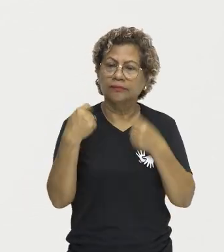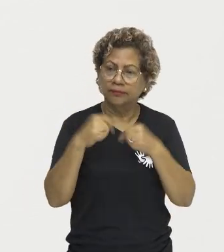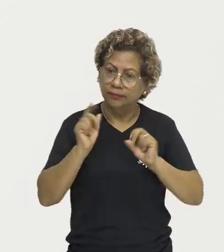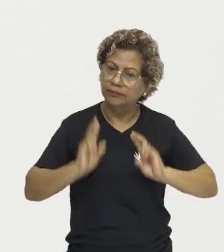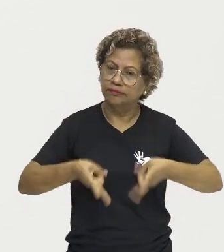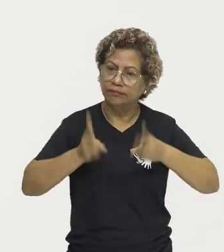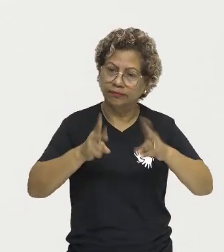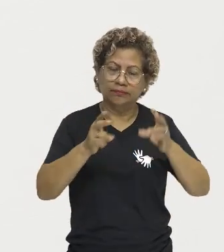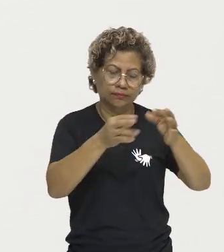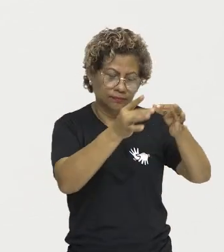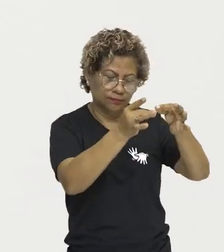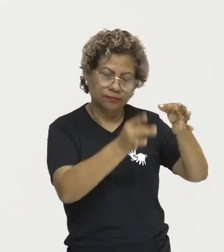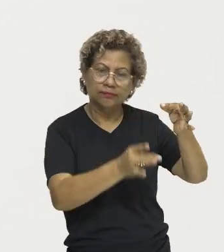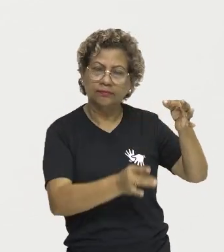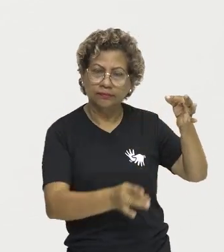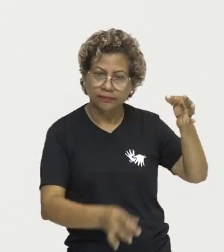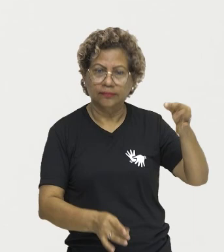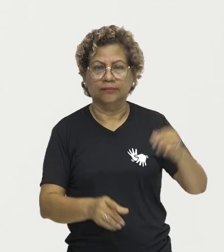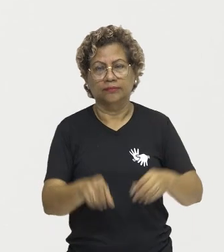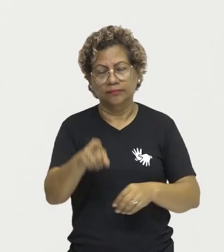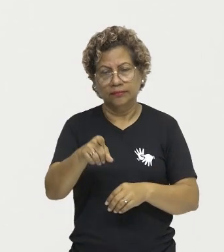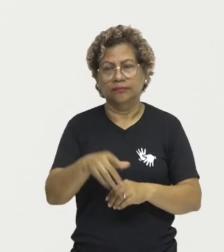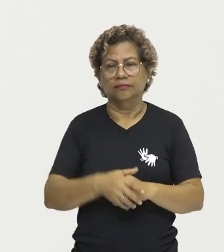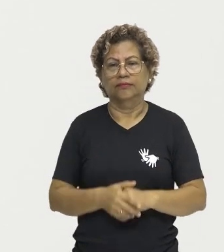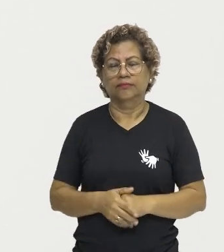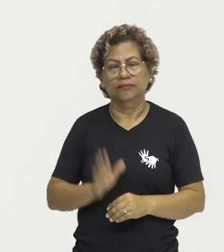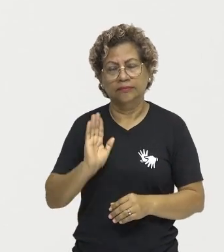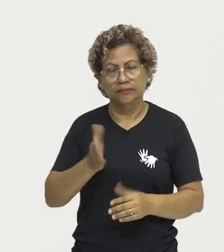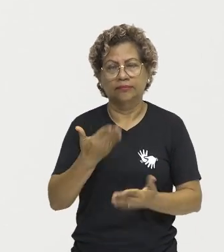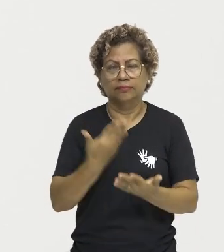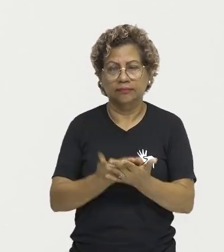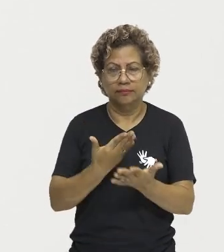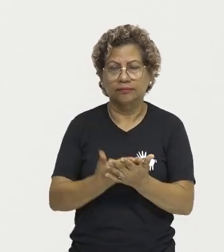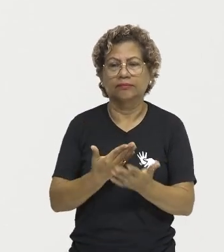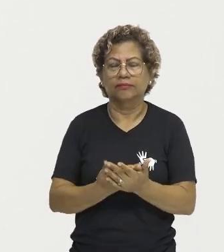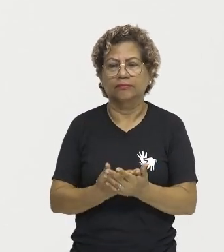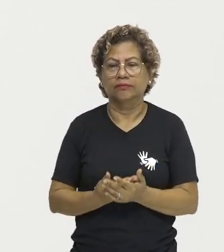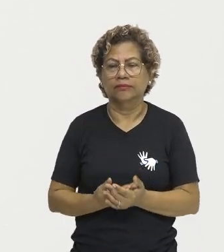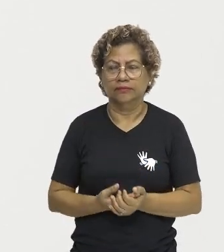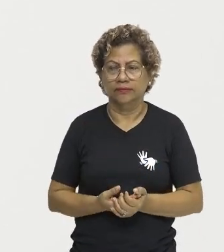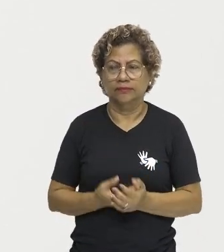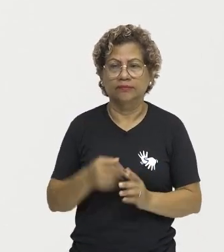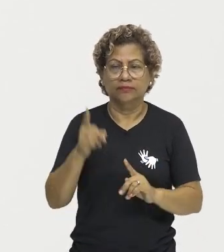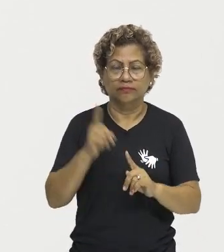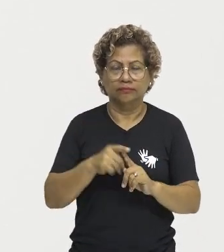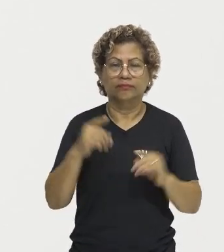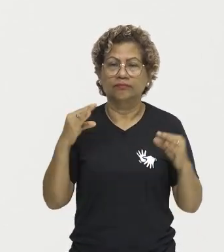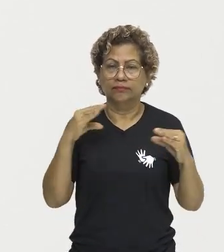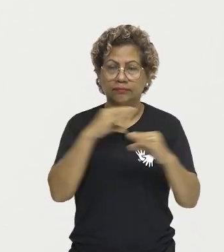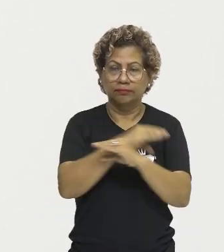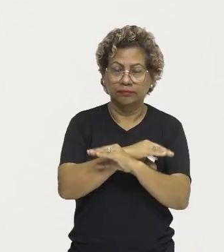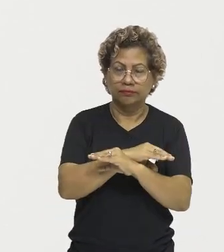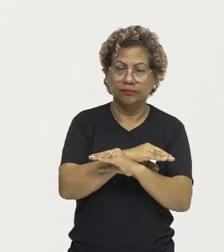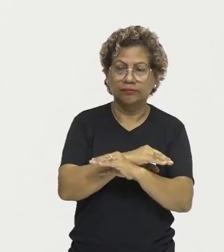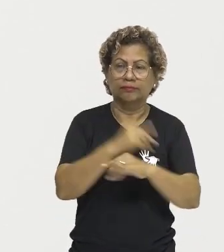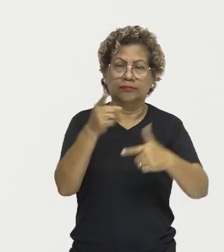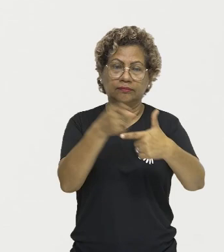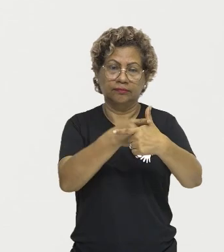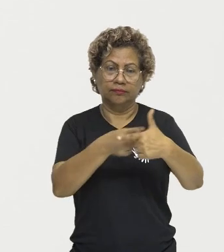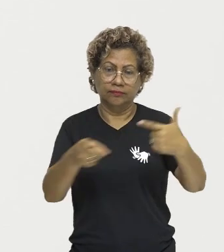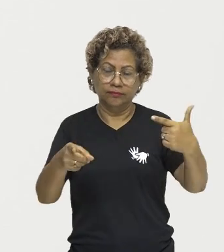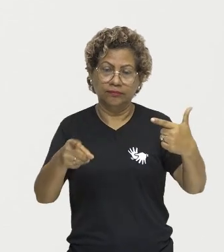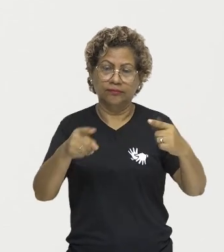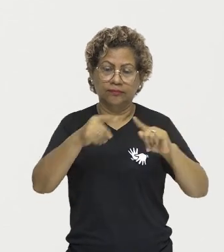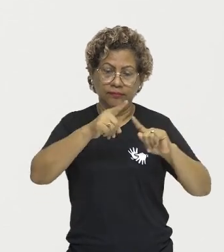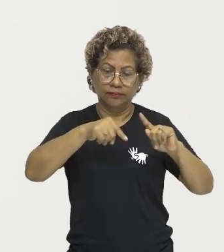capacidade térmica, por definição vocês estudaram, que é a quantidade de calor dividida pela variação de